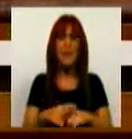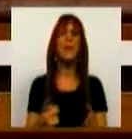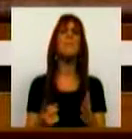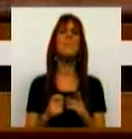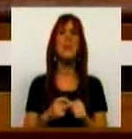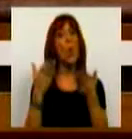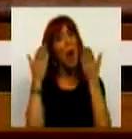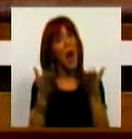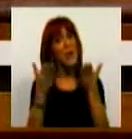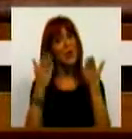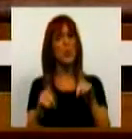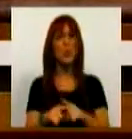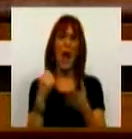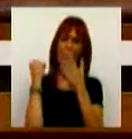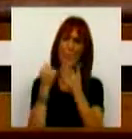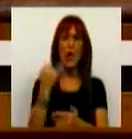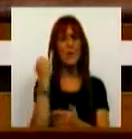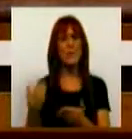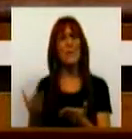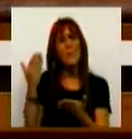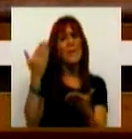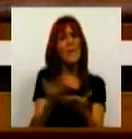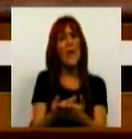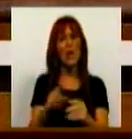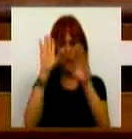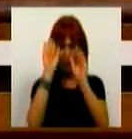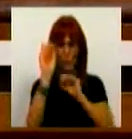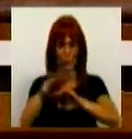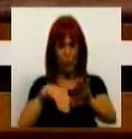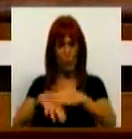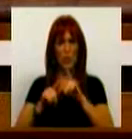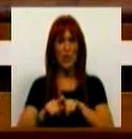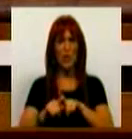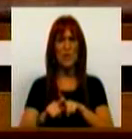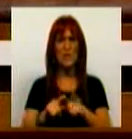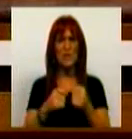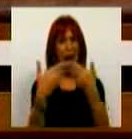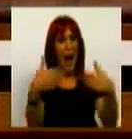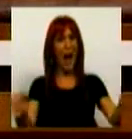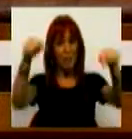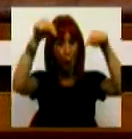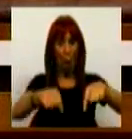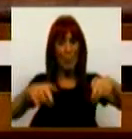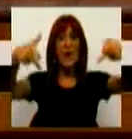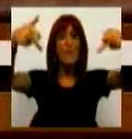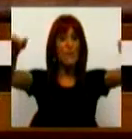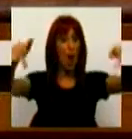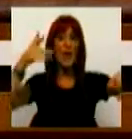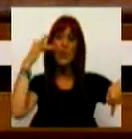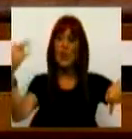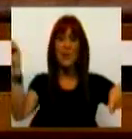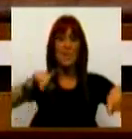precisam de ajuda, de apoio institucional, de formação, de abrir portas cá dentro e lá fora.